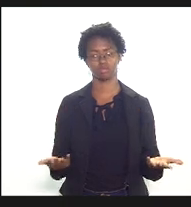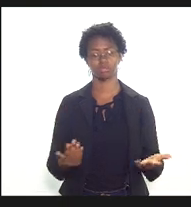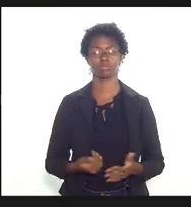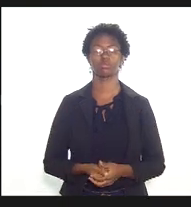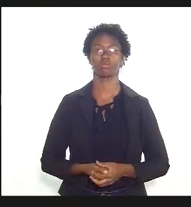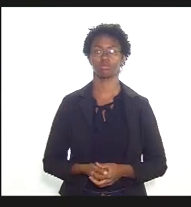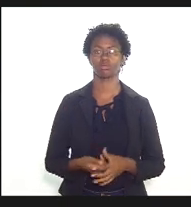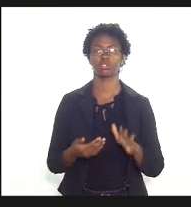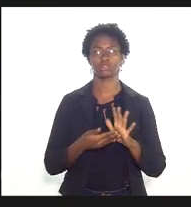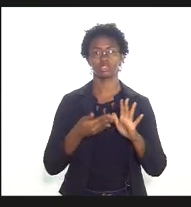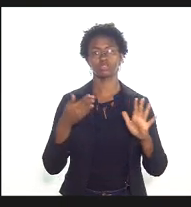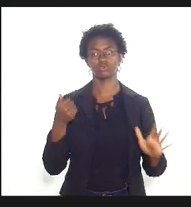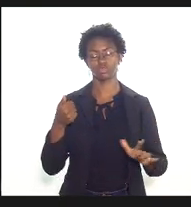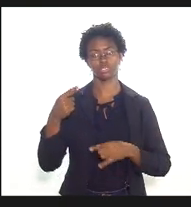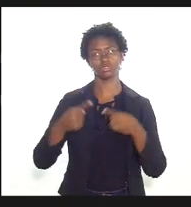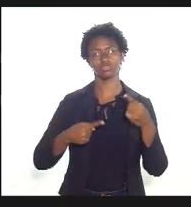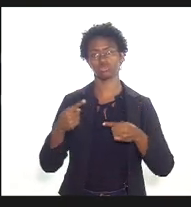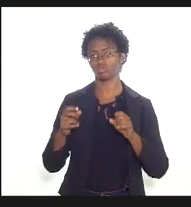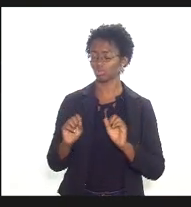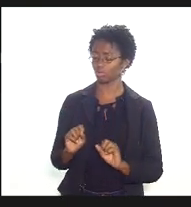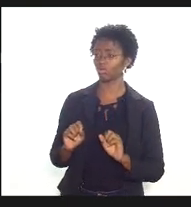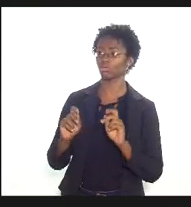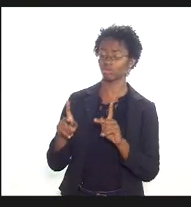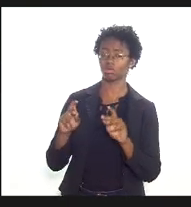corpo pela retirada de